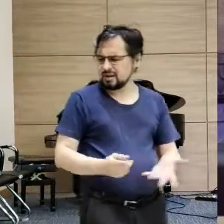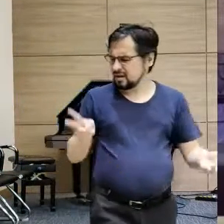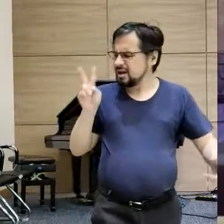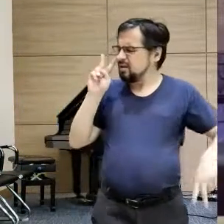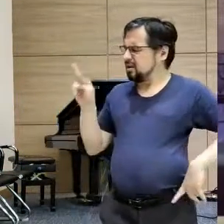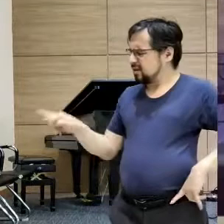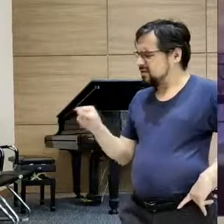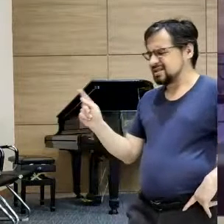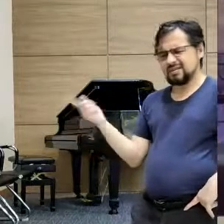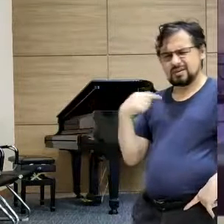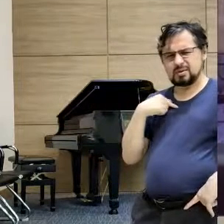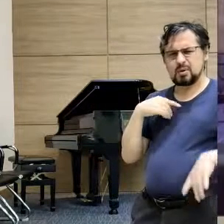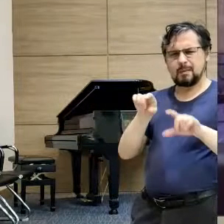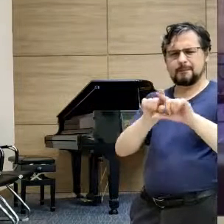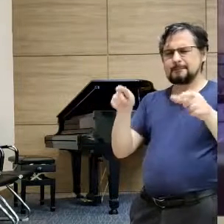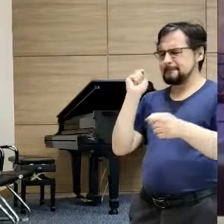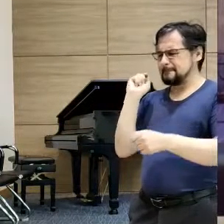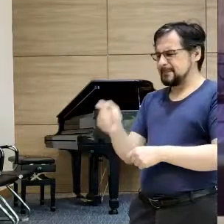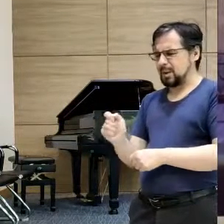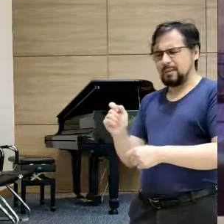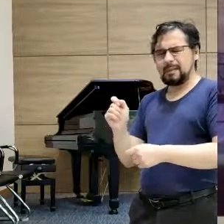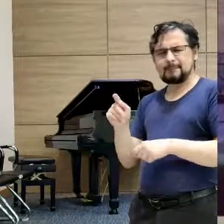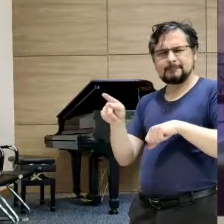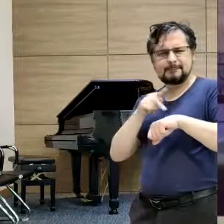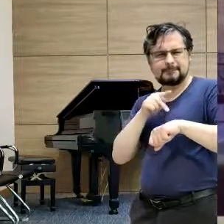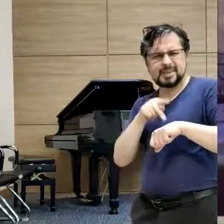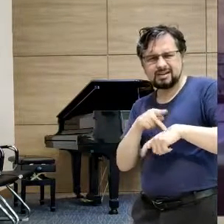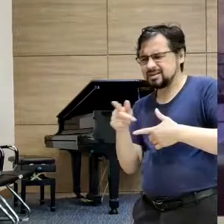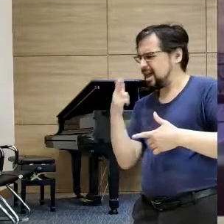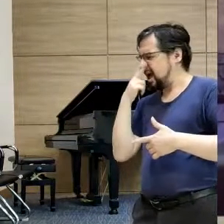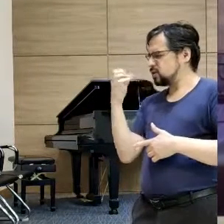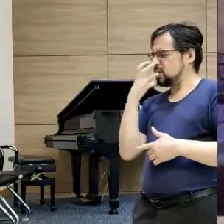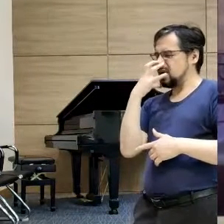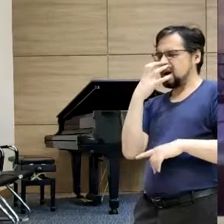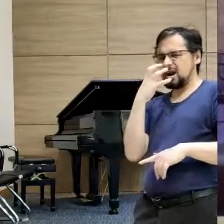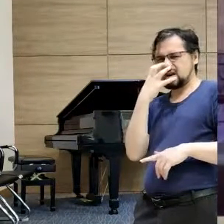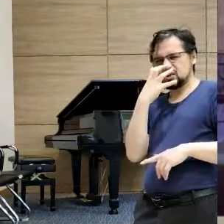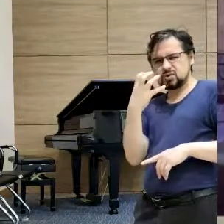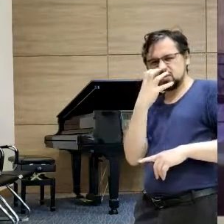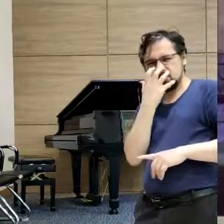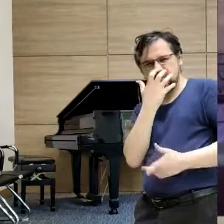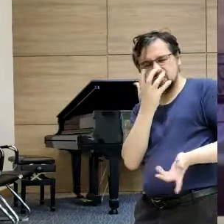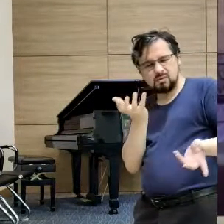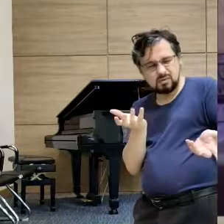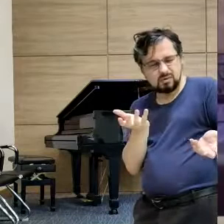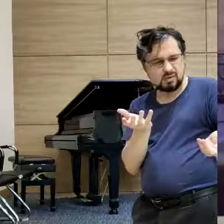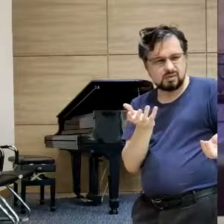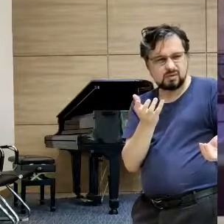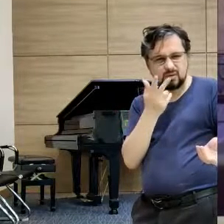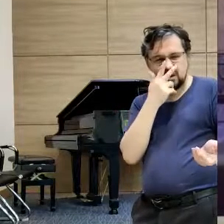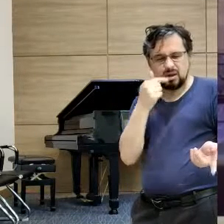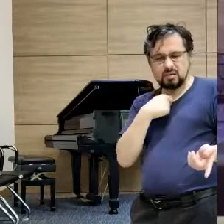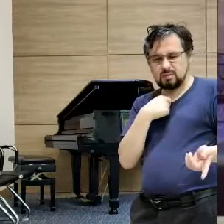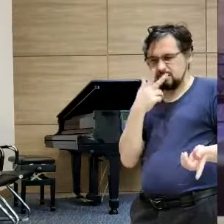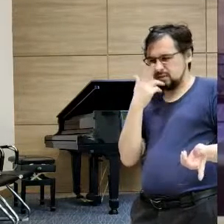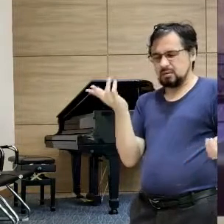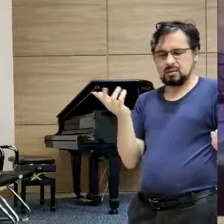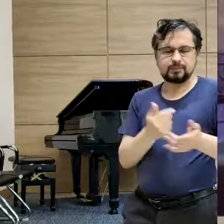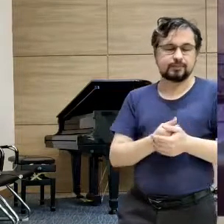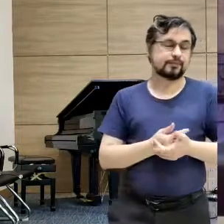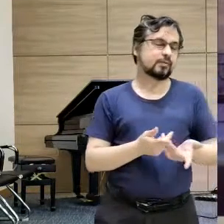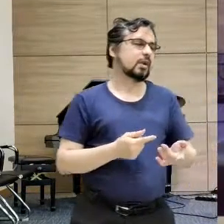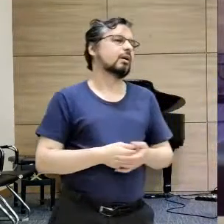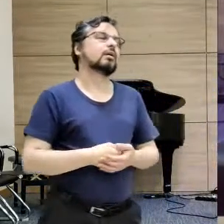pedras e pau? Você acha que eu sou algum cachorro? E aí Davi já diz tudo o que ele ia fazer. Fim da história, Davi mata